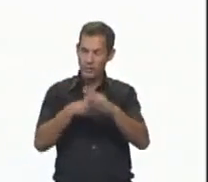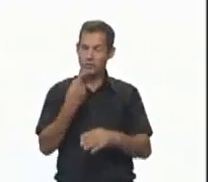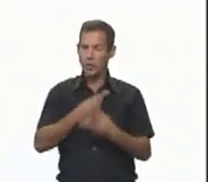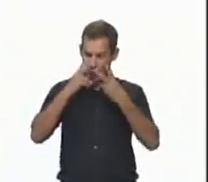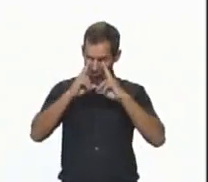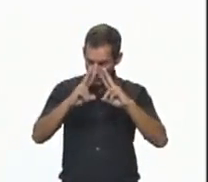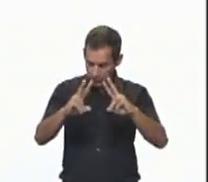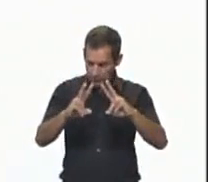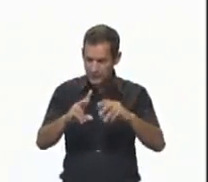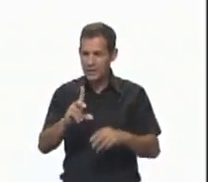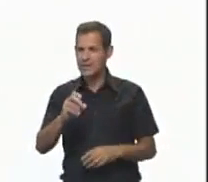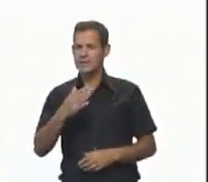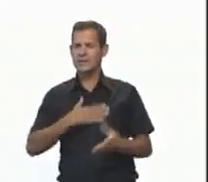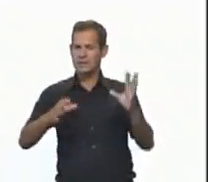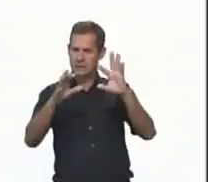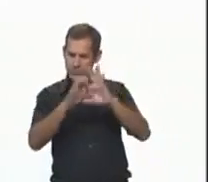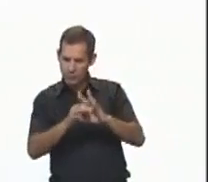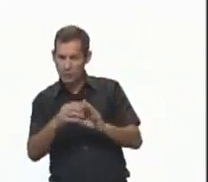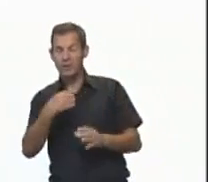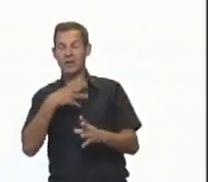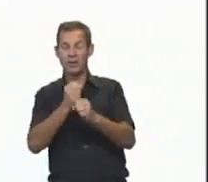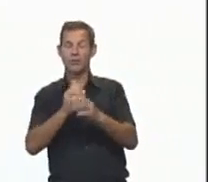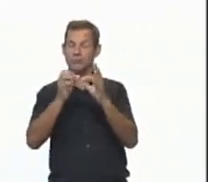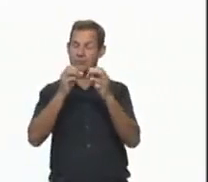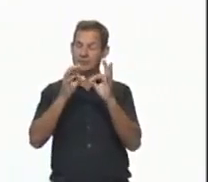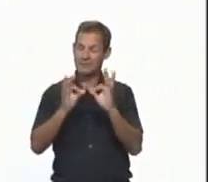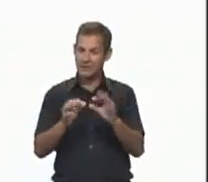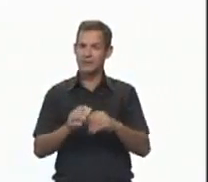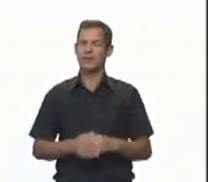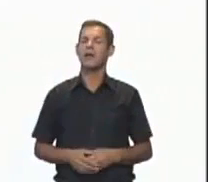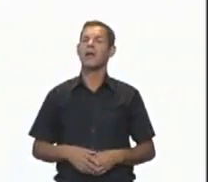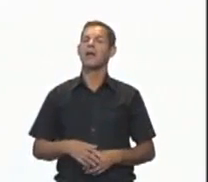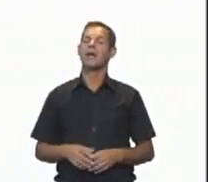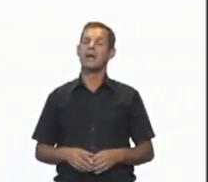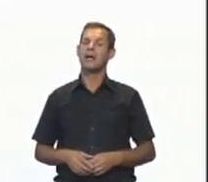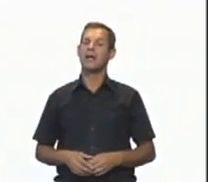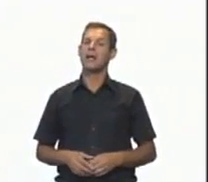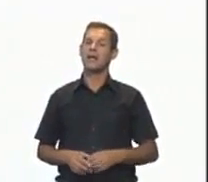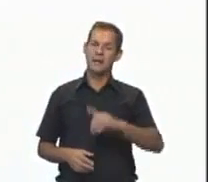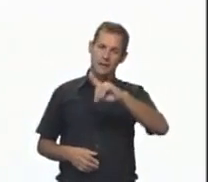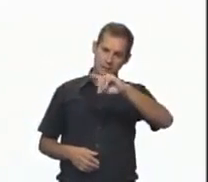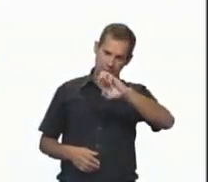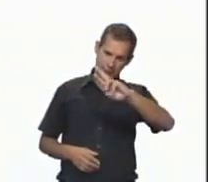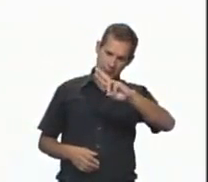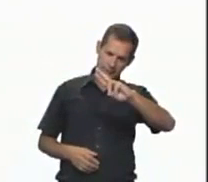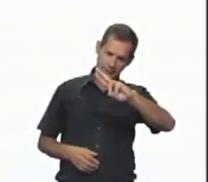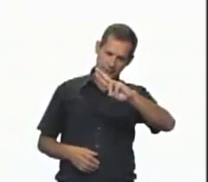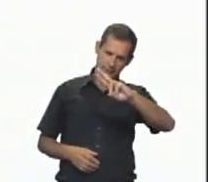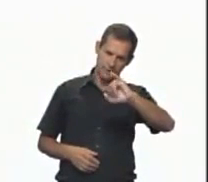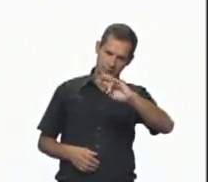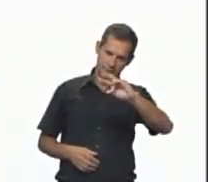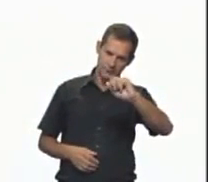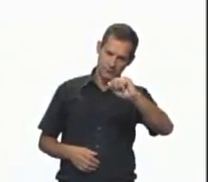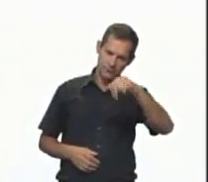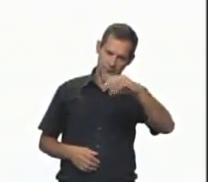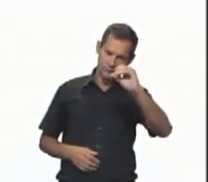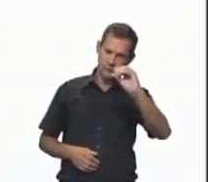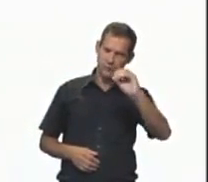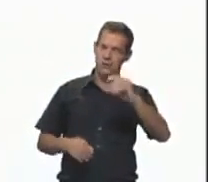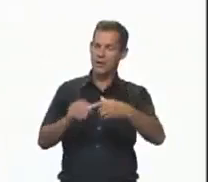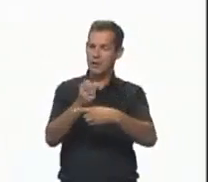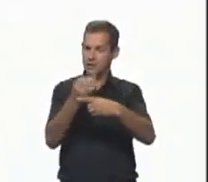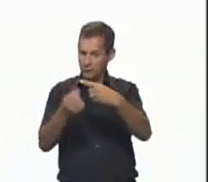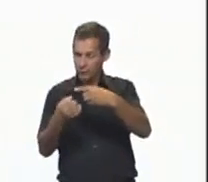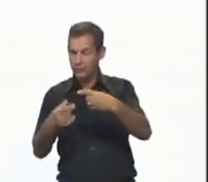gente verificar se a minha integral que eu calculei ela está correta é derivando essa função. Além disso, essas regras de derivação